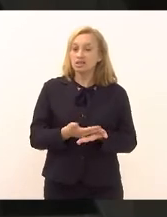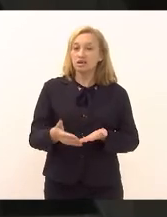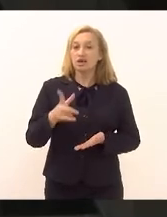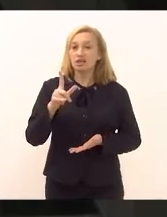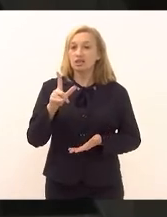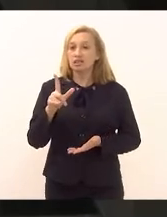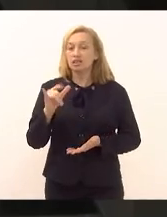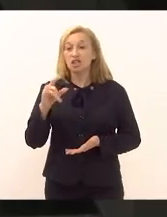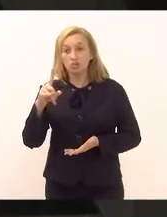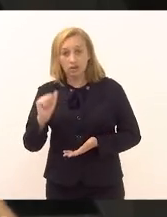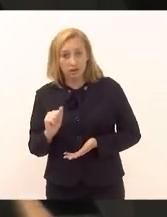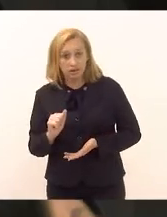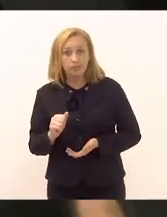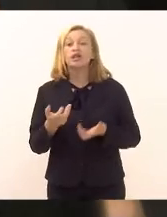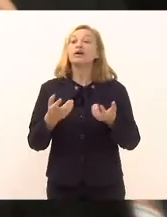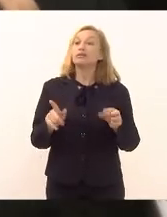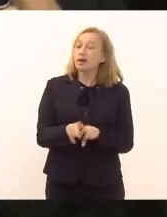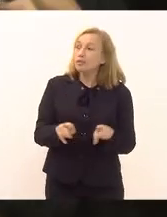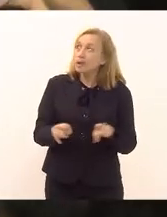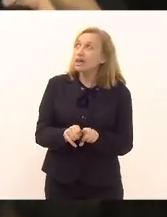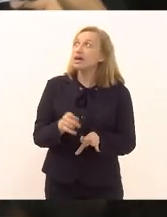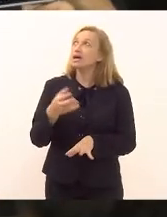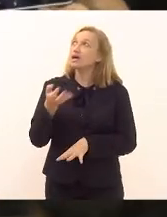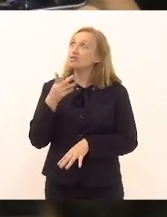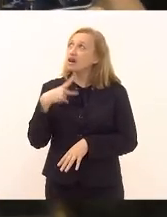Teves. Quero continuar falando